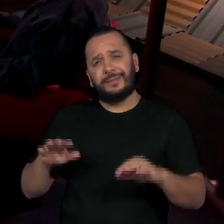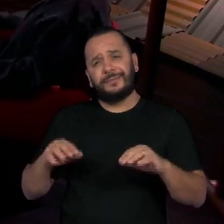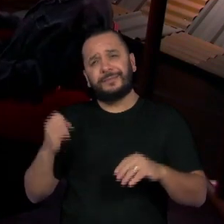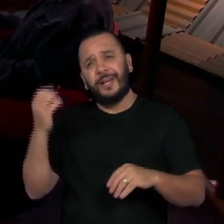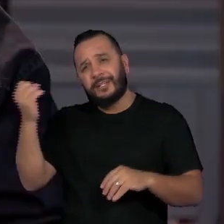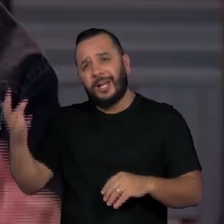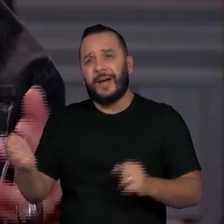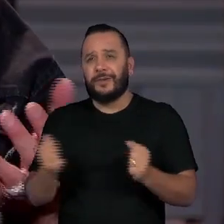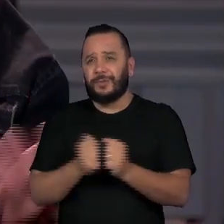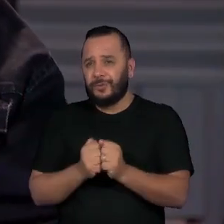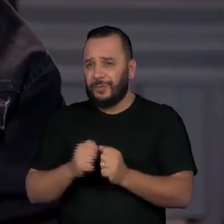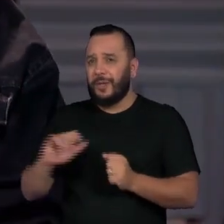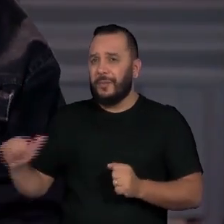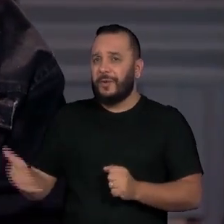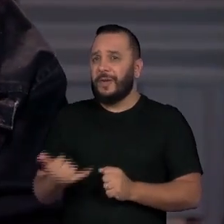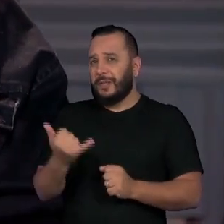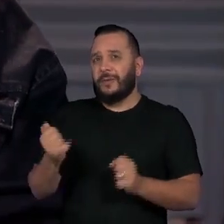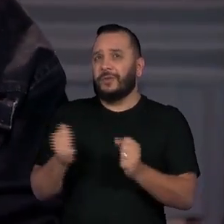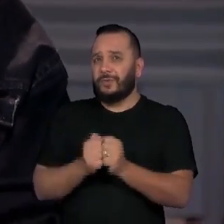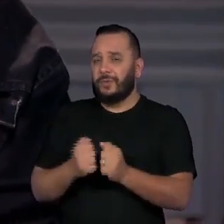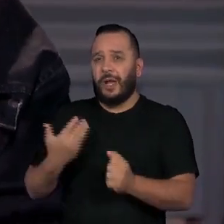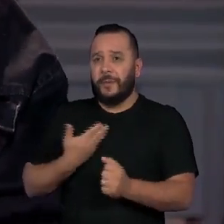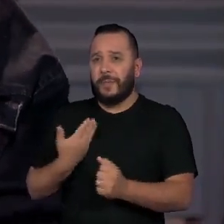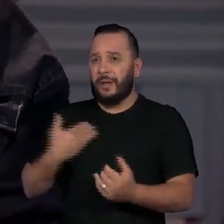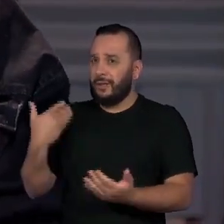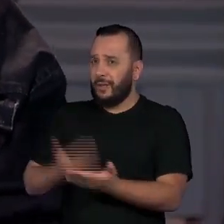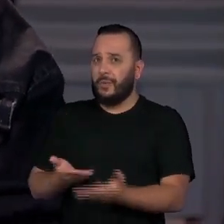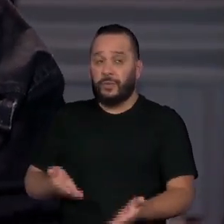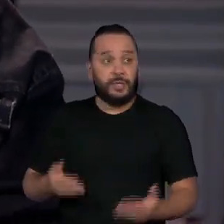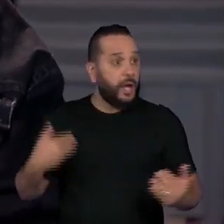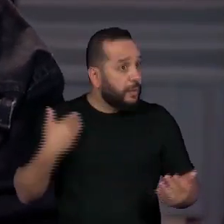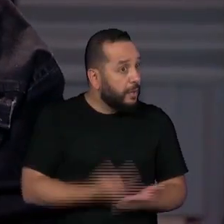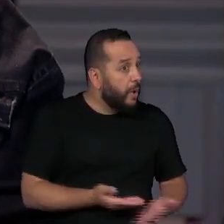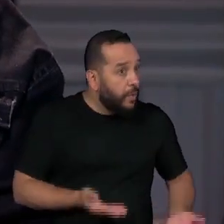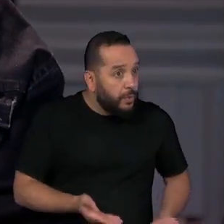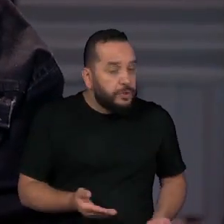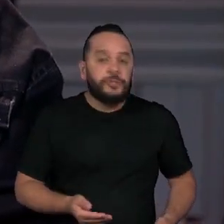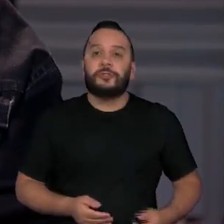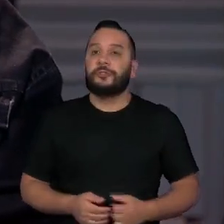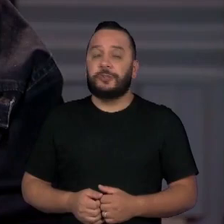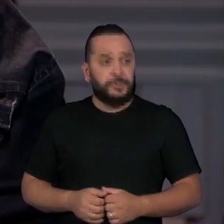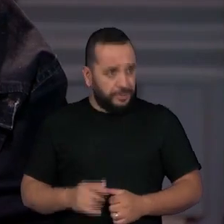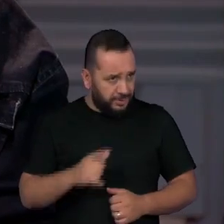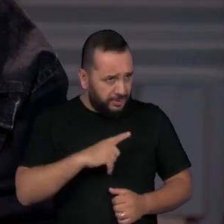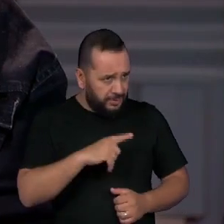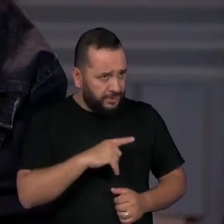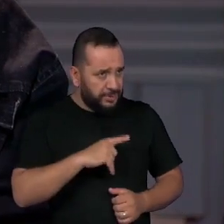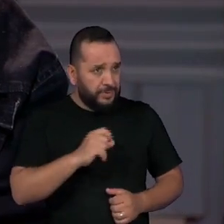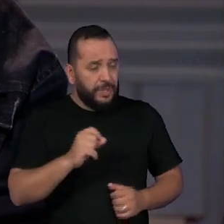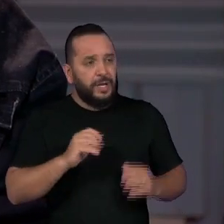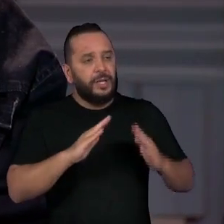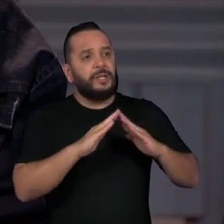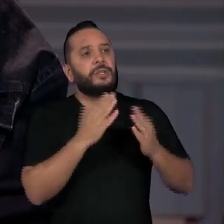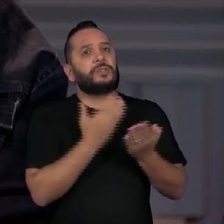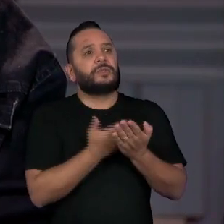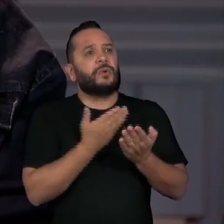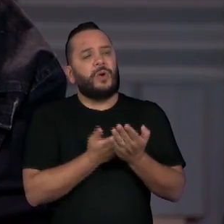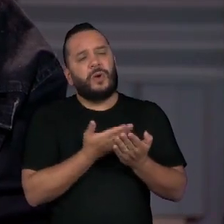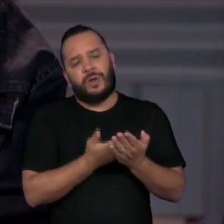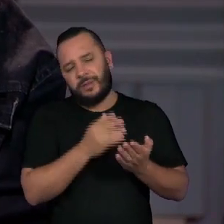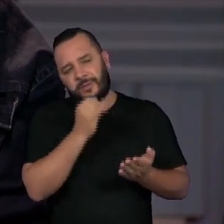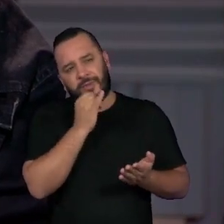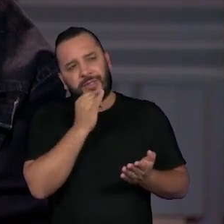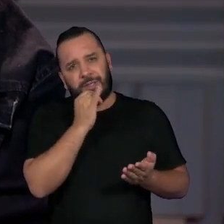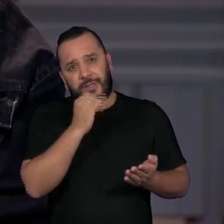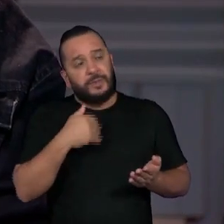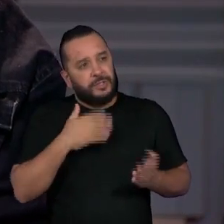junto sabe Esses são meus amigos Até hoje até hoje sim E se fazia muitas vezes no colégio que não dava nenhum efeito que